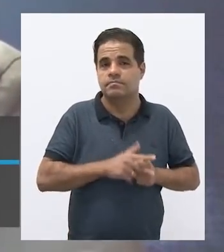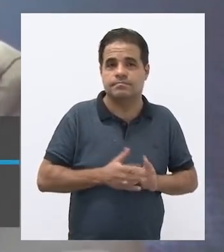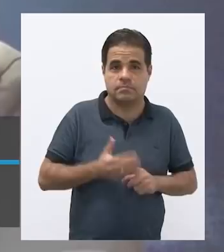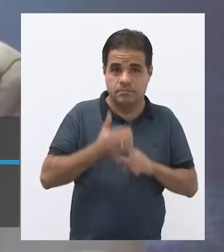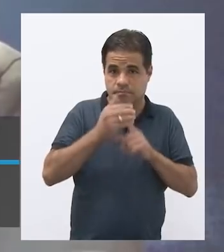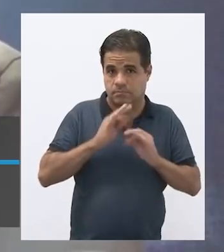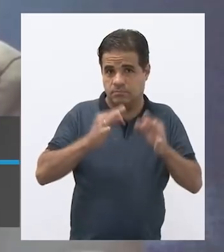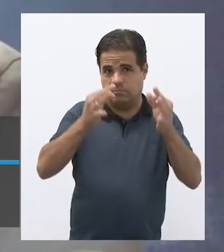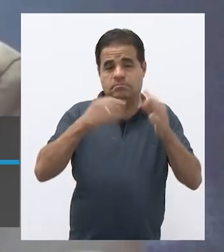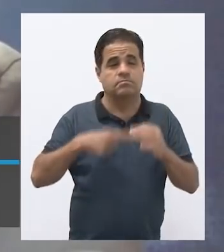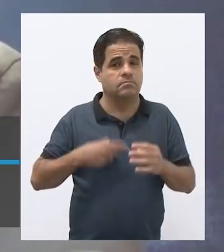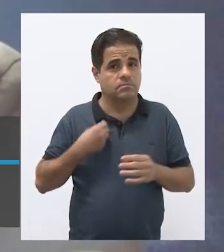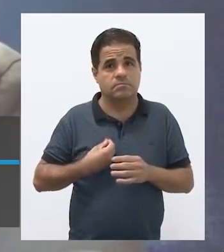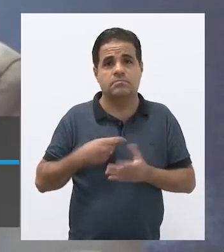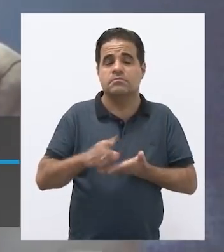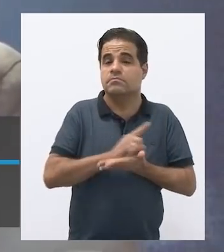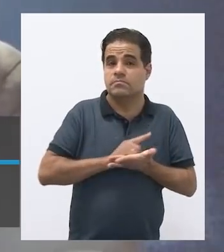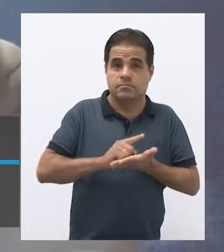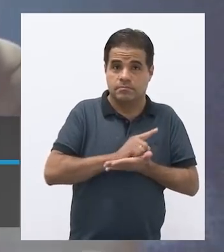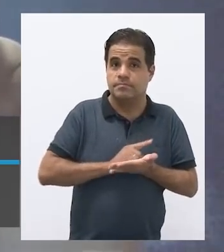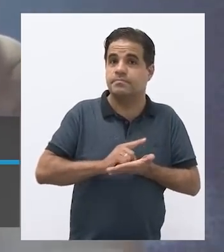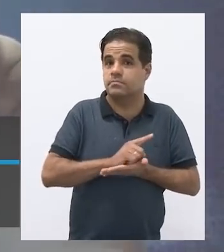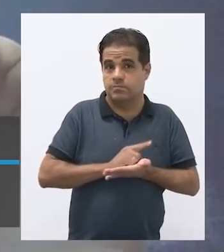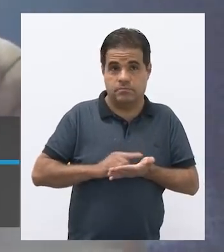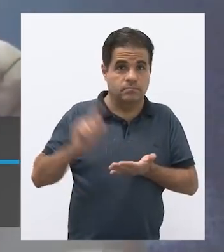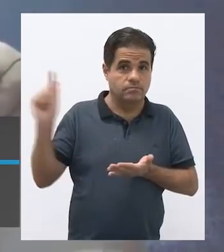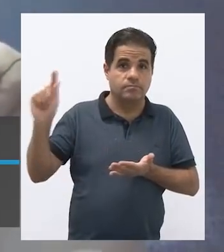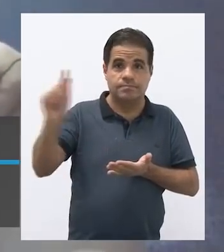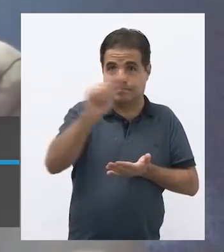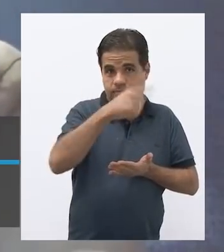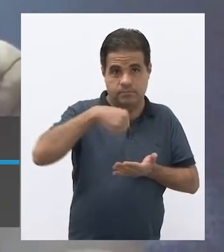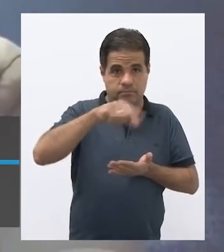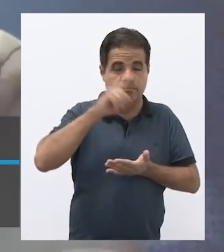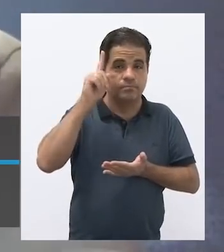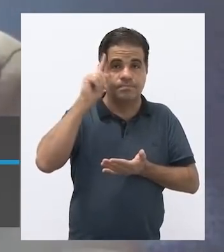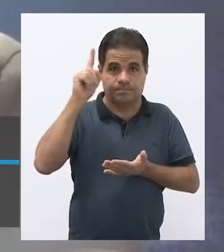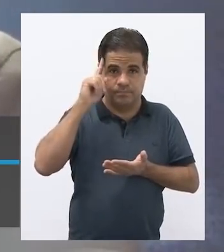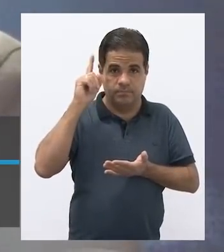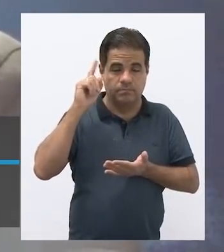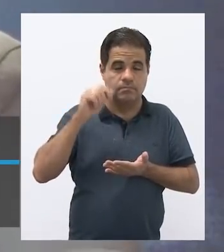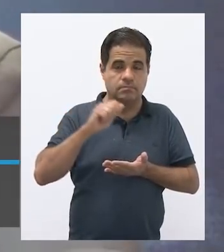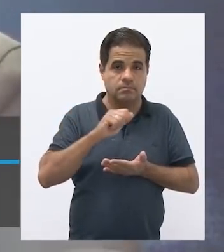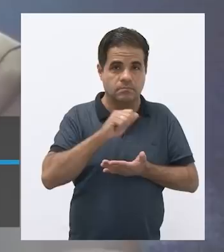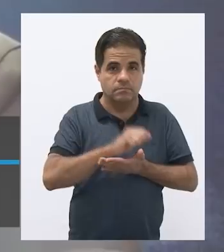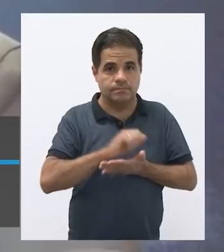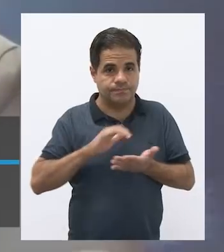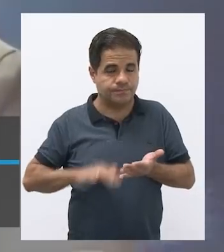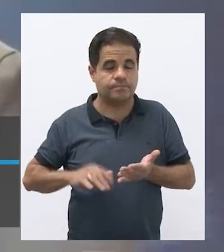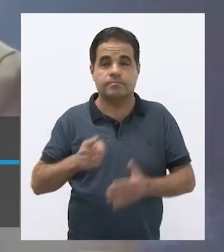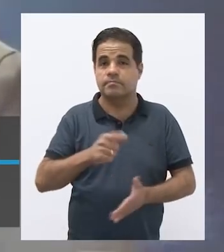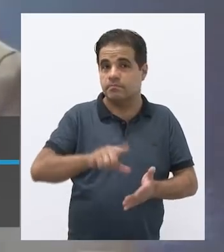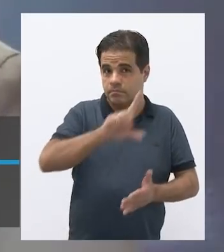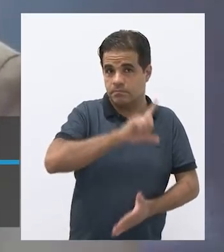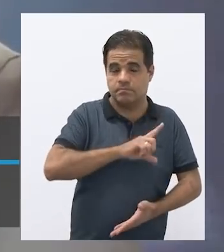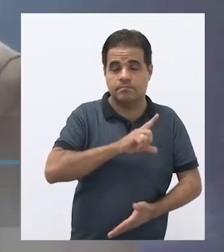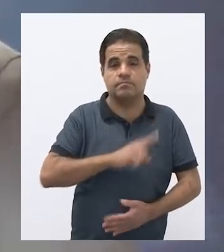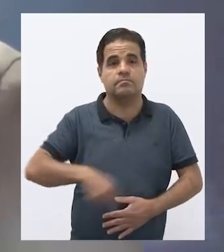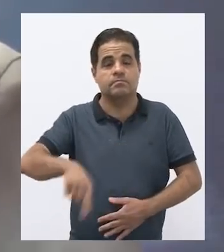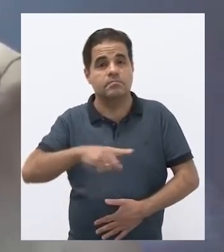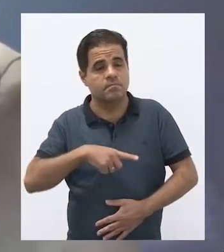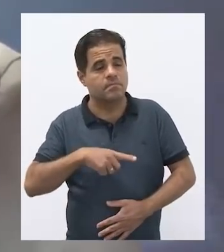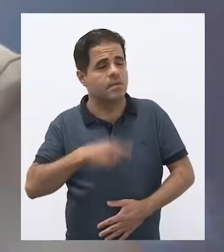tecnológicas, das tecnologias digitais, sobretudo, no nosso dia a dia, para as atividades que antes